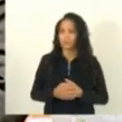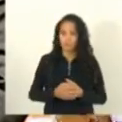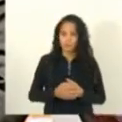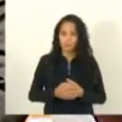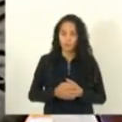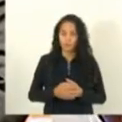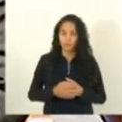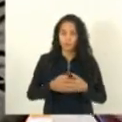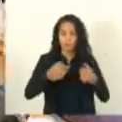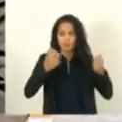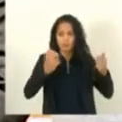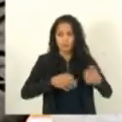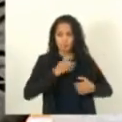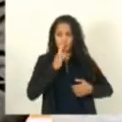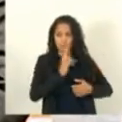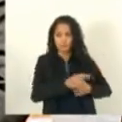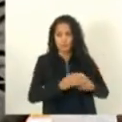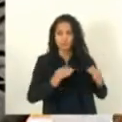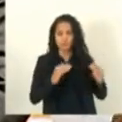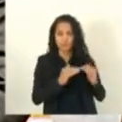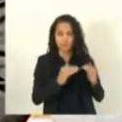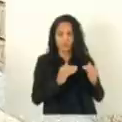Meu parecer é favorável.